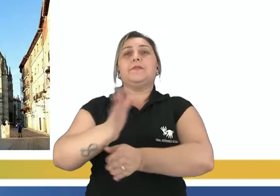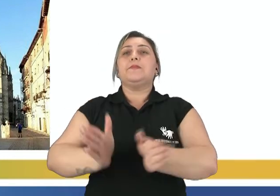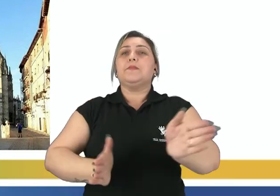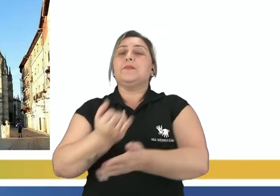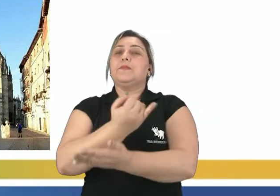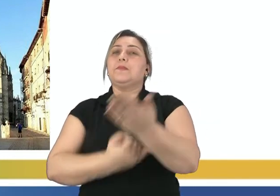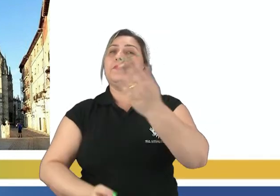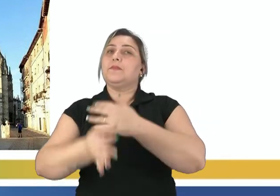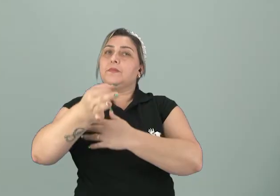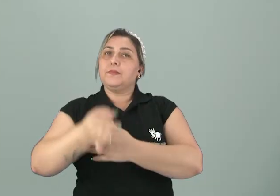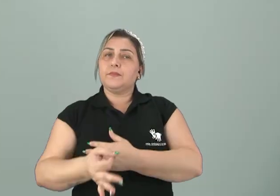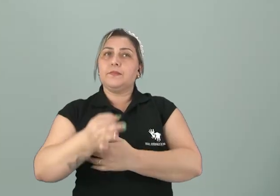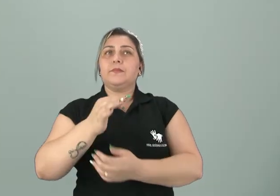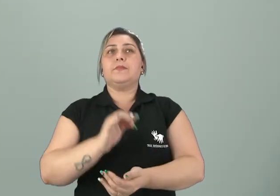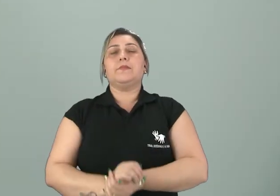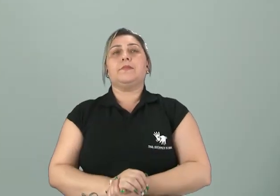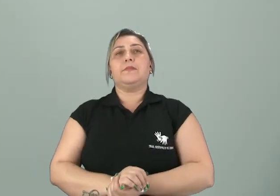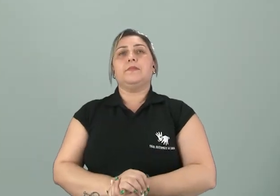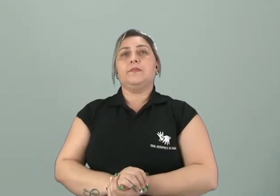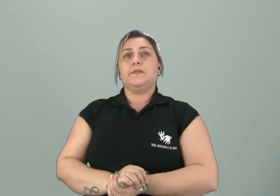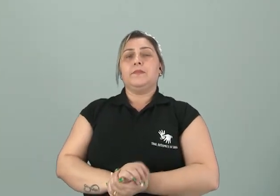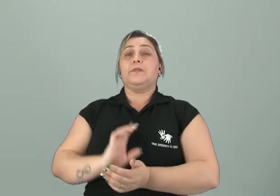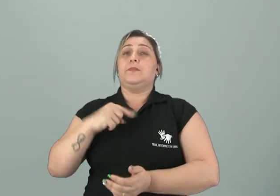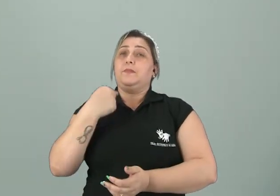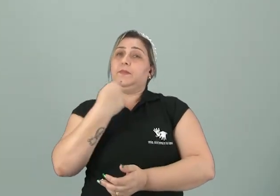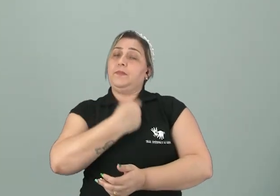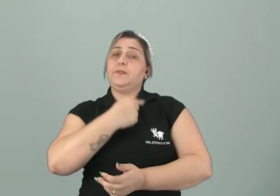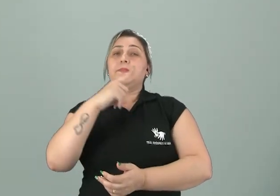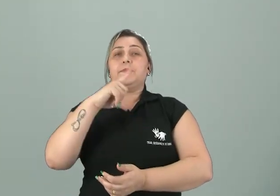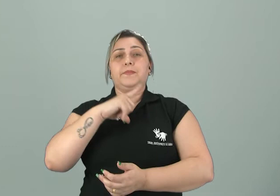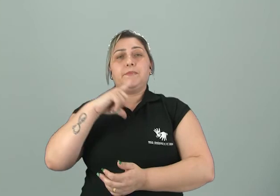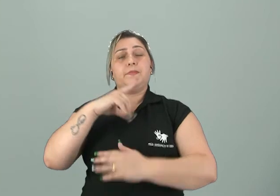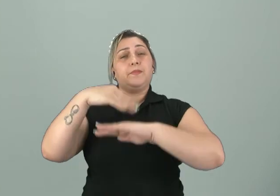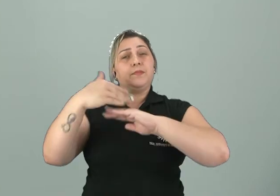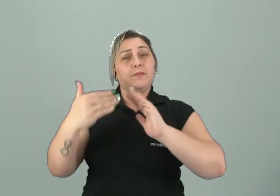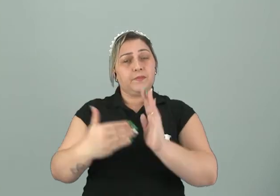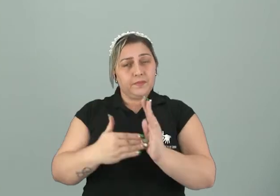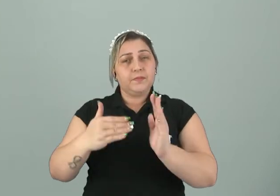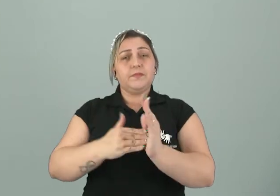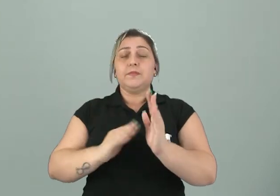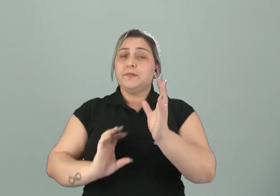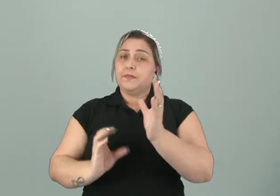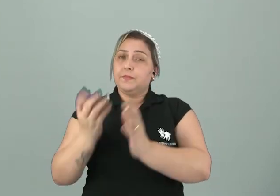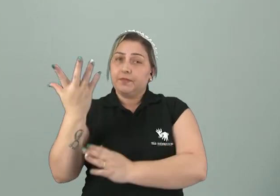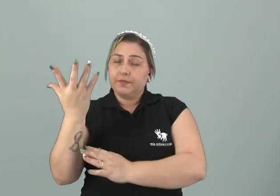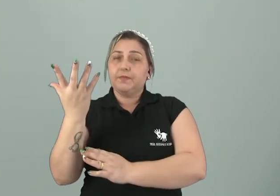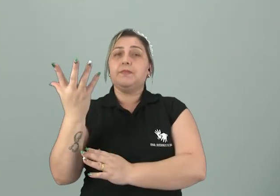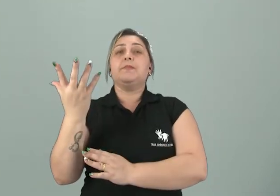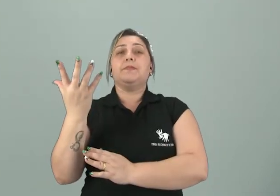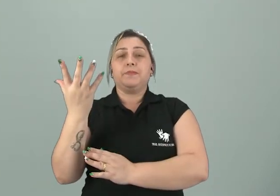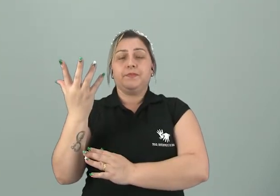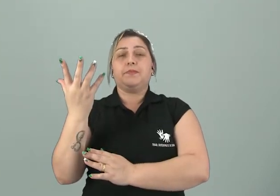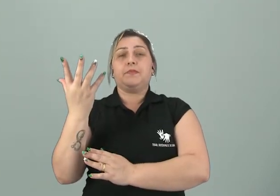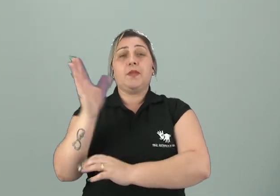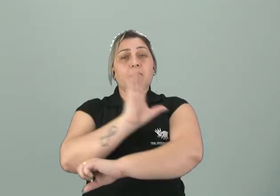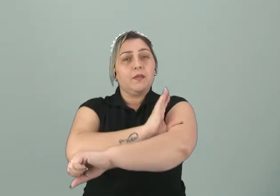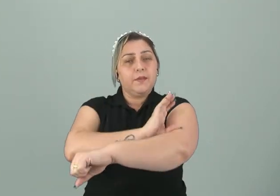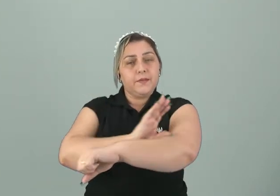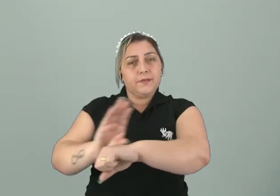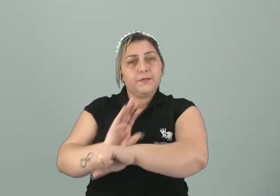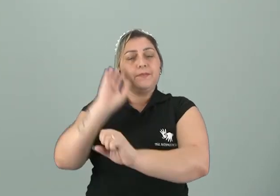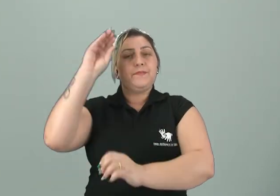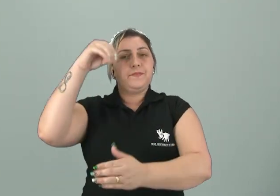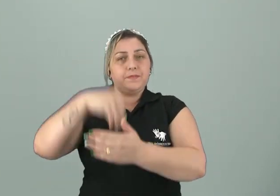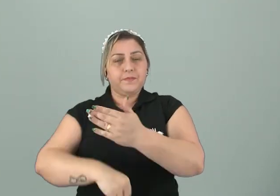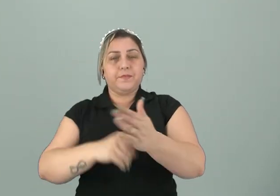certo? Então, basicamente, a gente tem todo esse processo nessa dinâmica cultural dentro